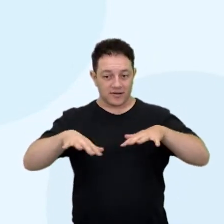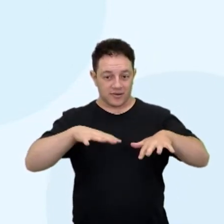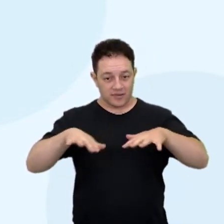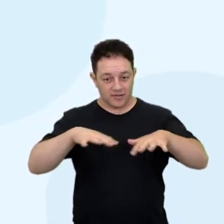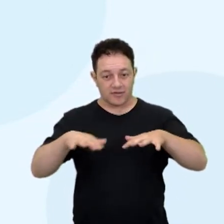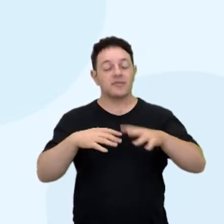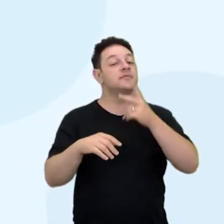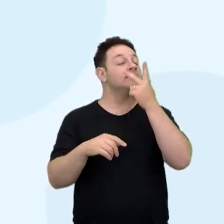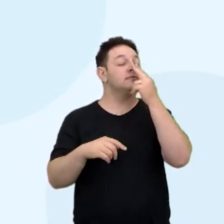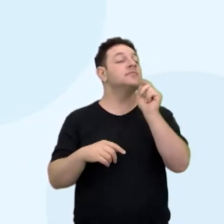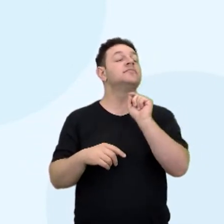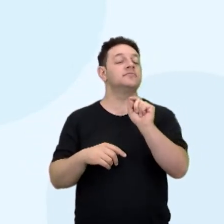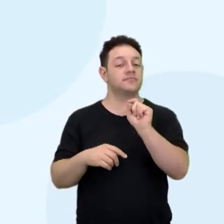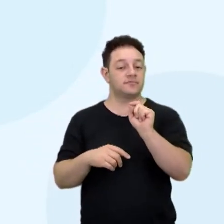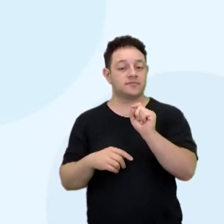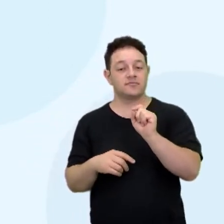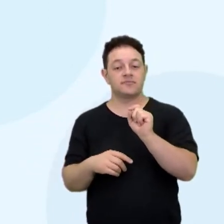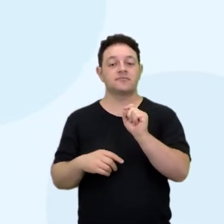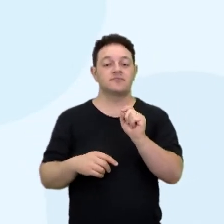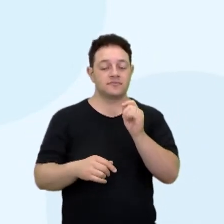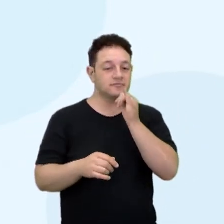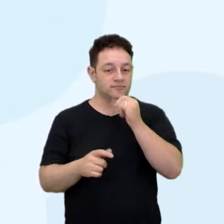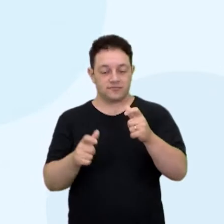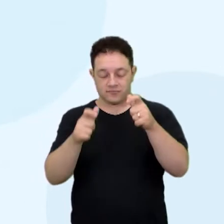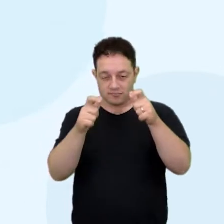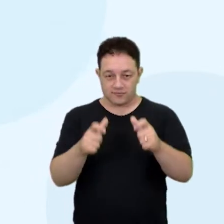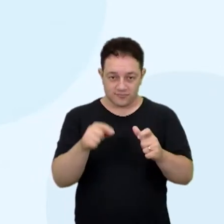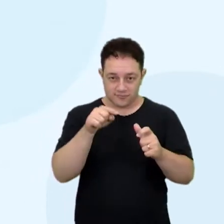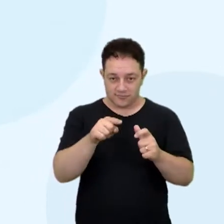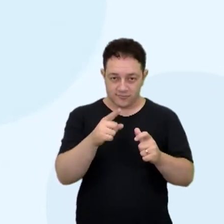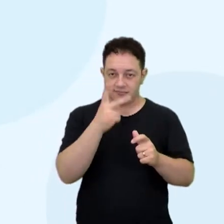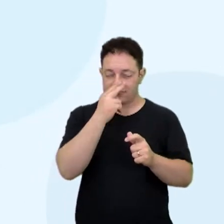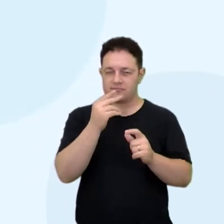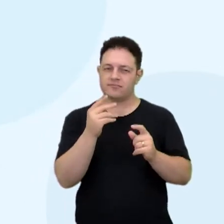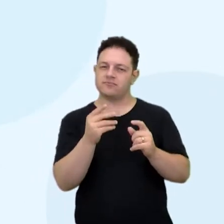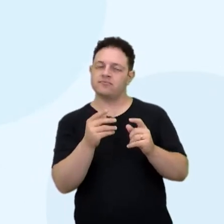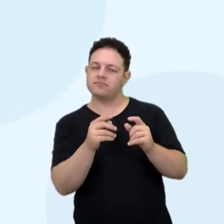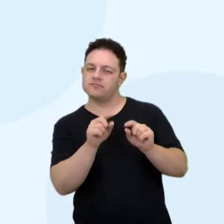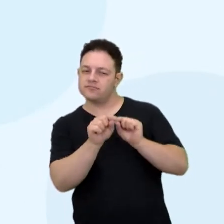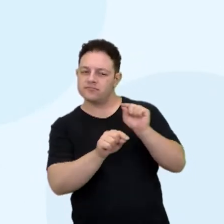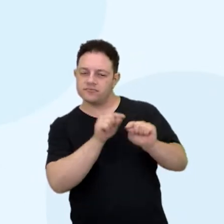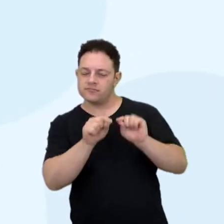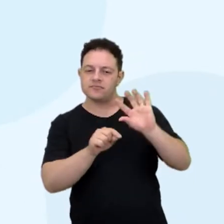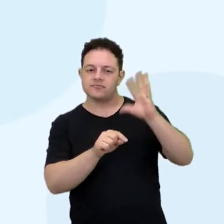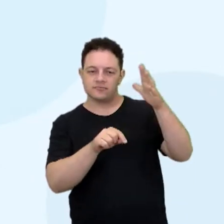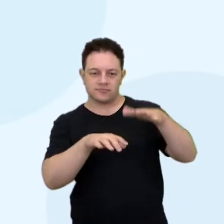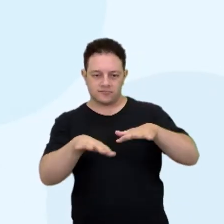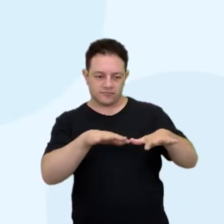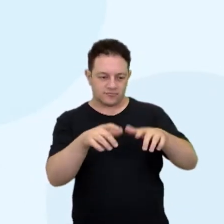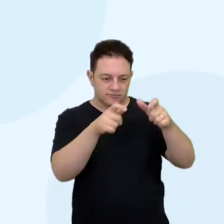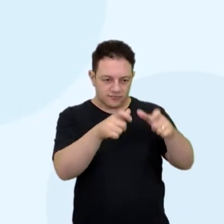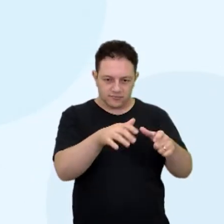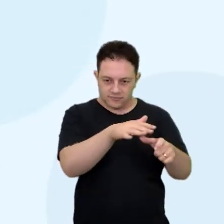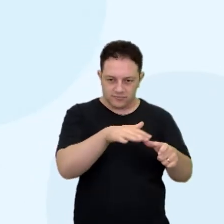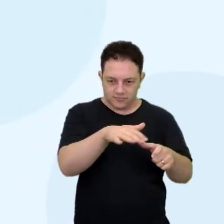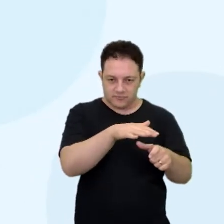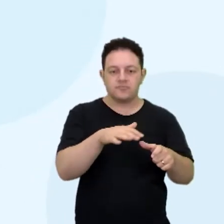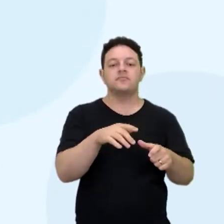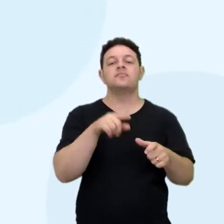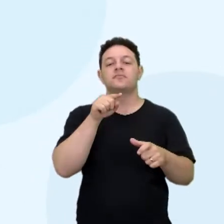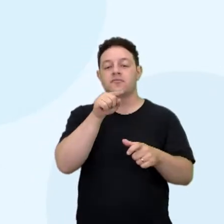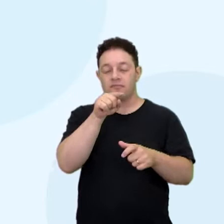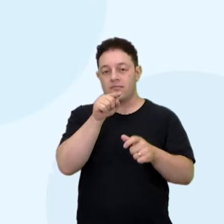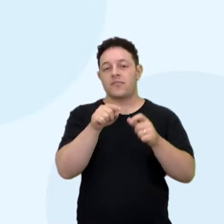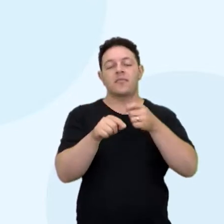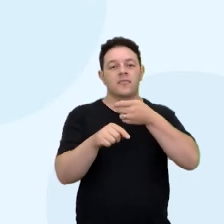A parte, né, da localização, né, que se prevê que está acontecendo esse tremor de terra, a boca do dragão